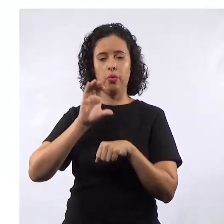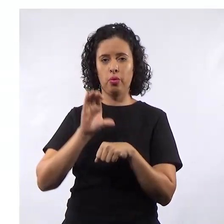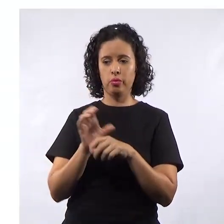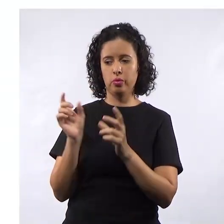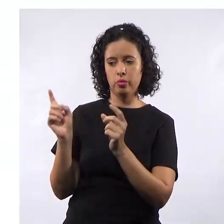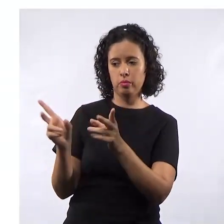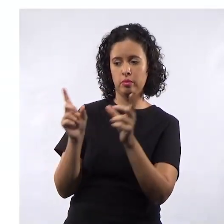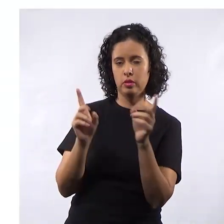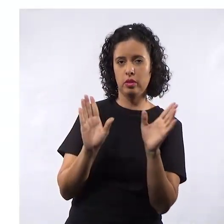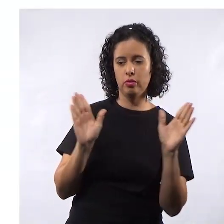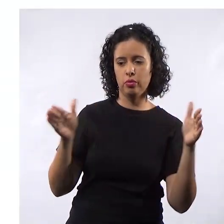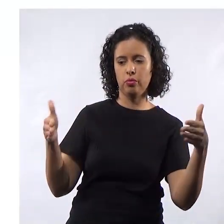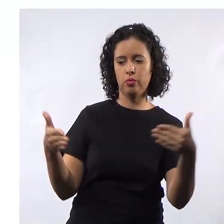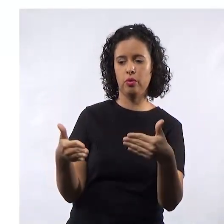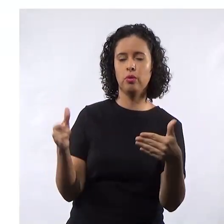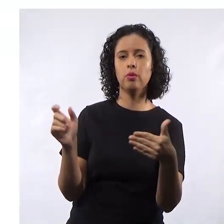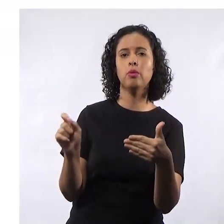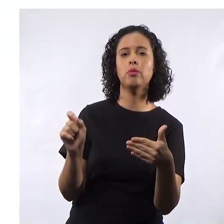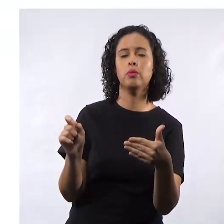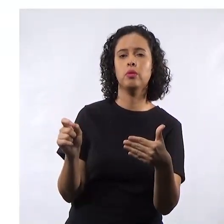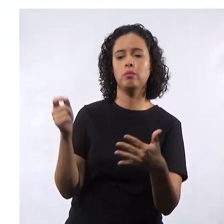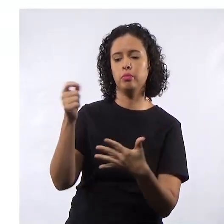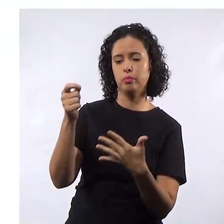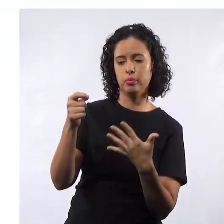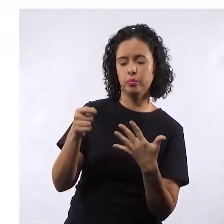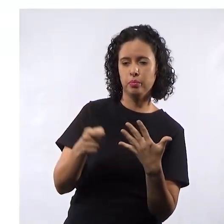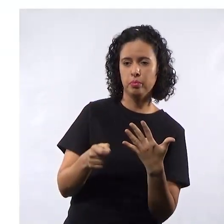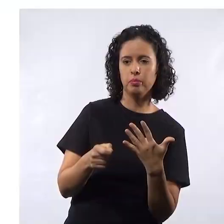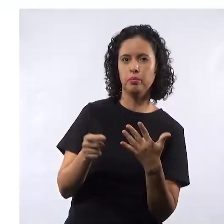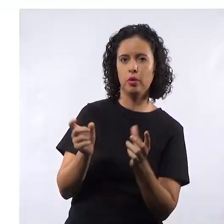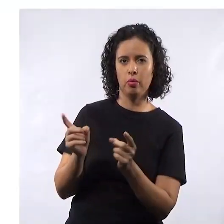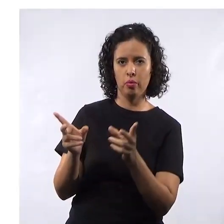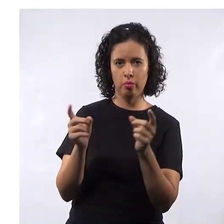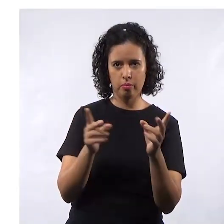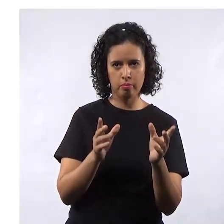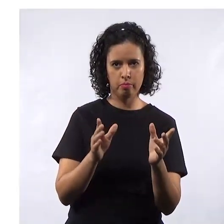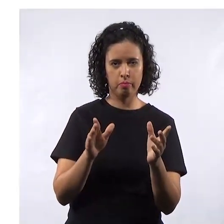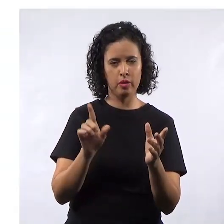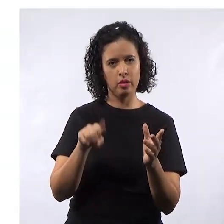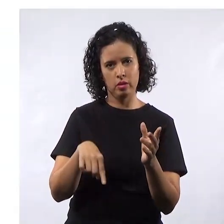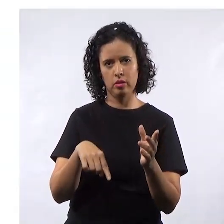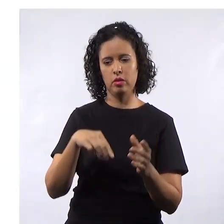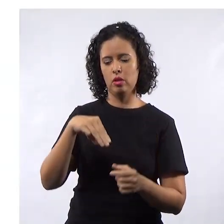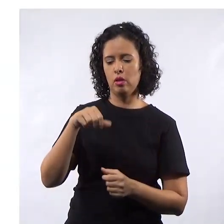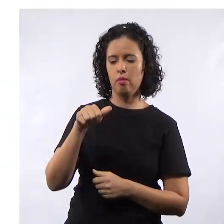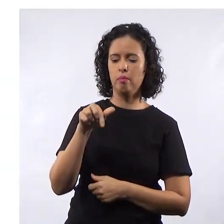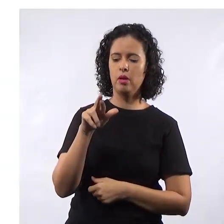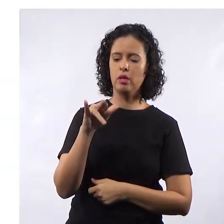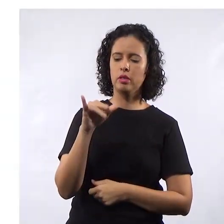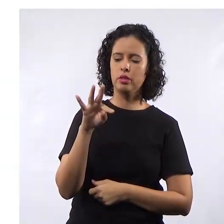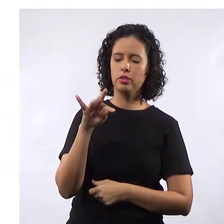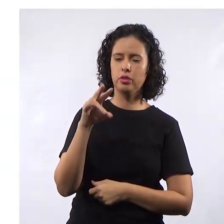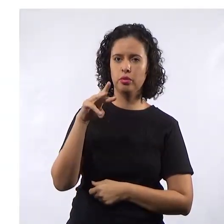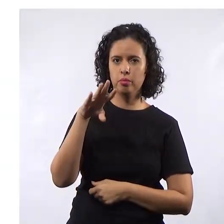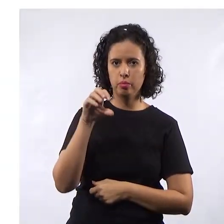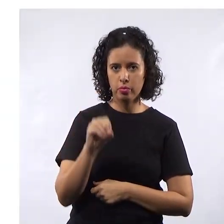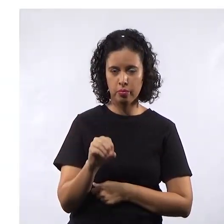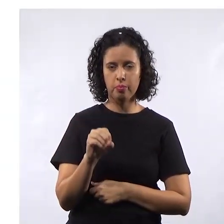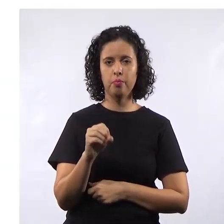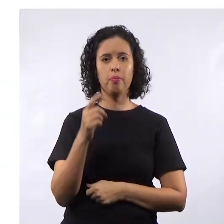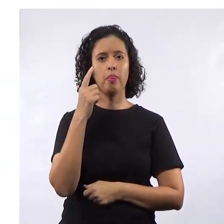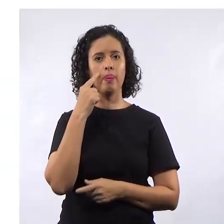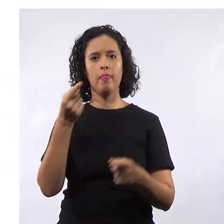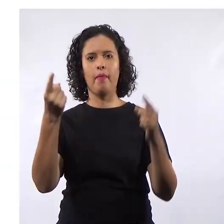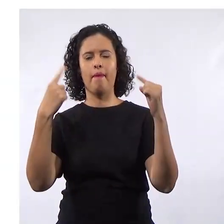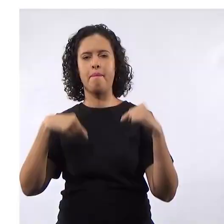que é mais ali sobre as questões de comércio marítimo, tá? E vamos falar sobre o direito do